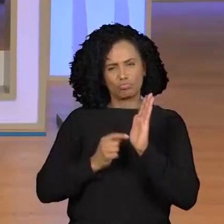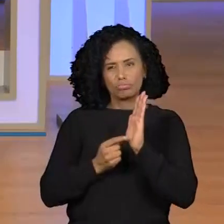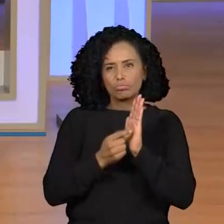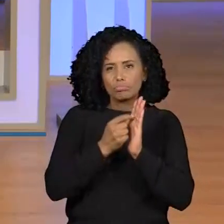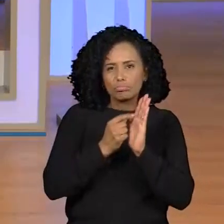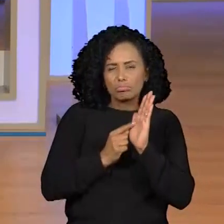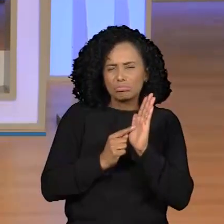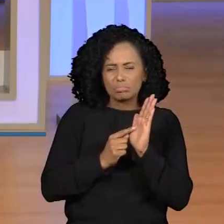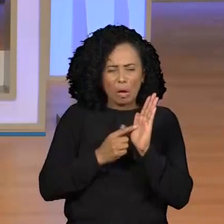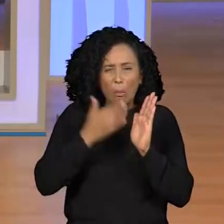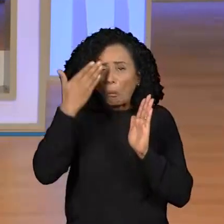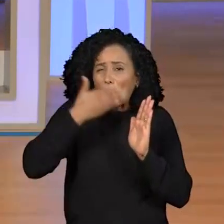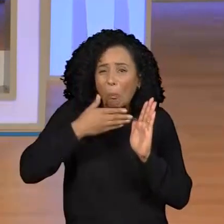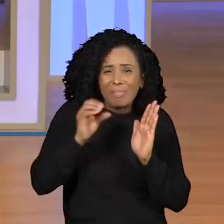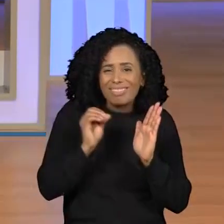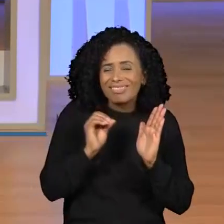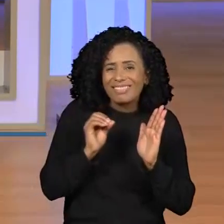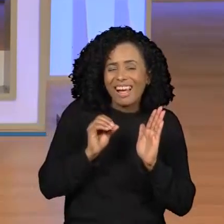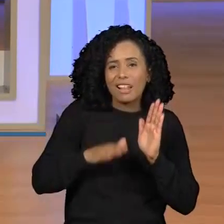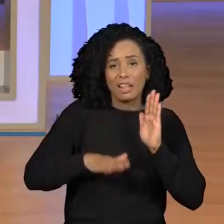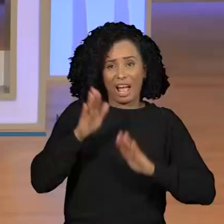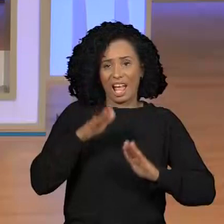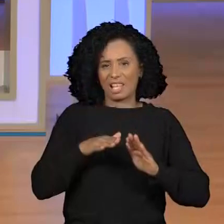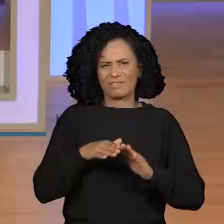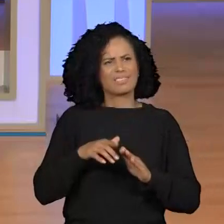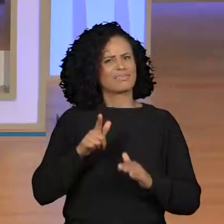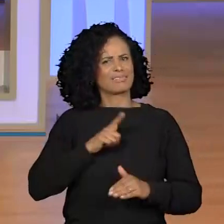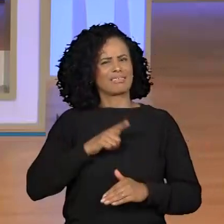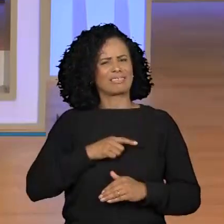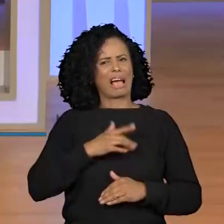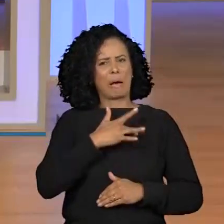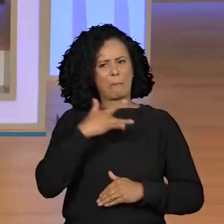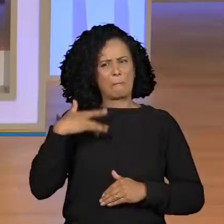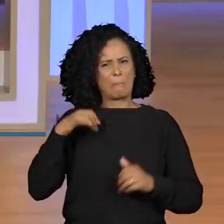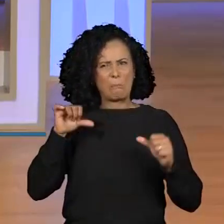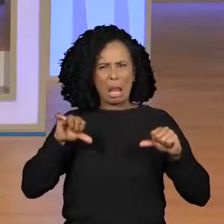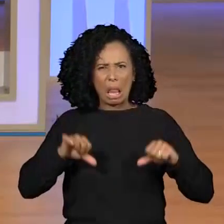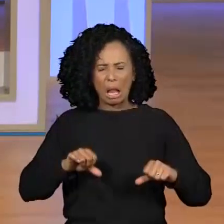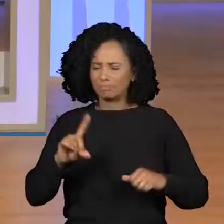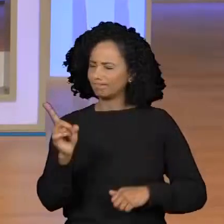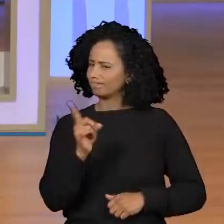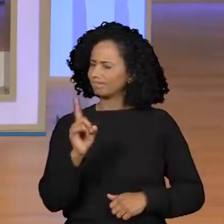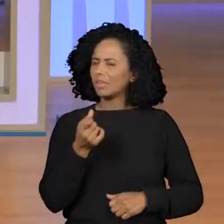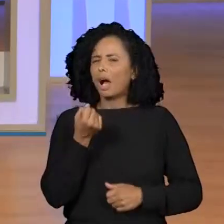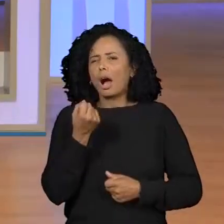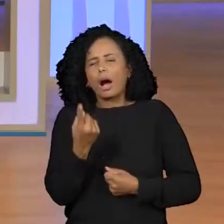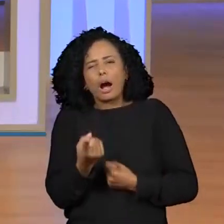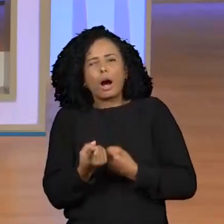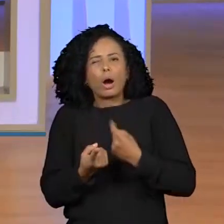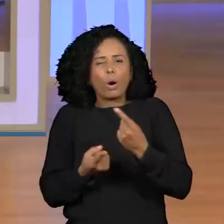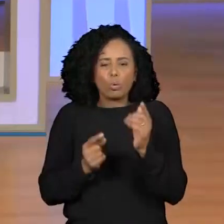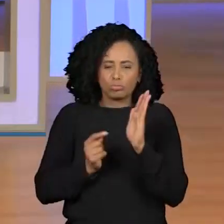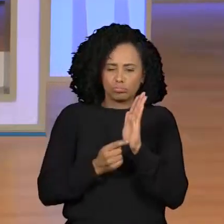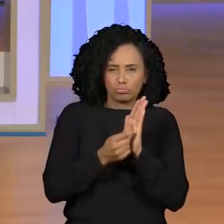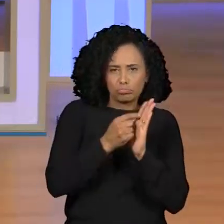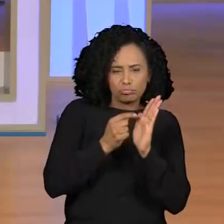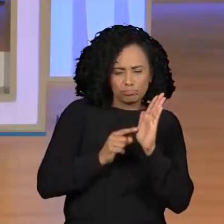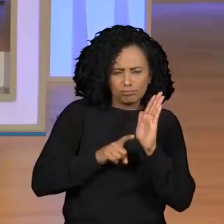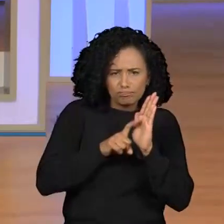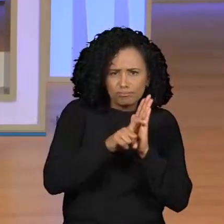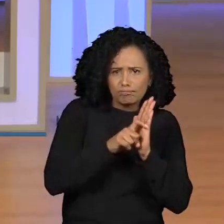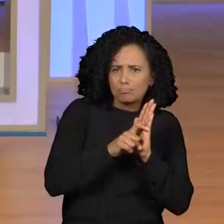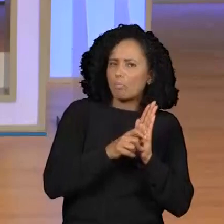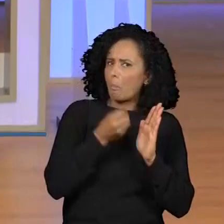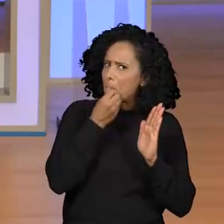porque alguns fazem mal à saúde que todos eles fazem mal à saúde. Não, tem alguns micro-organismos que são super